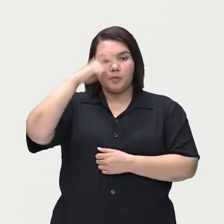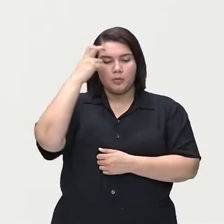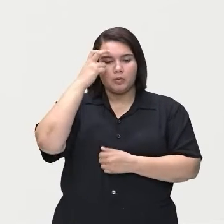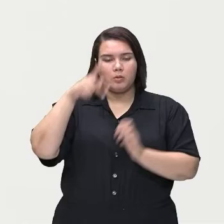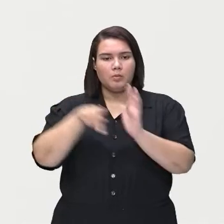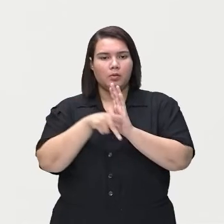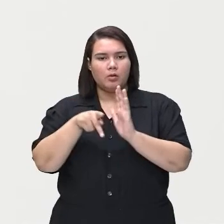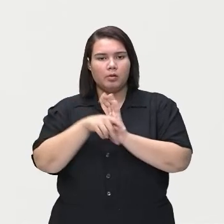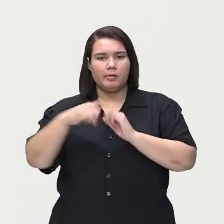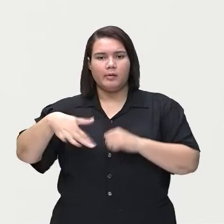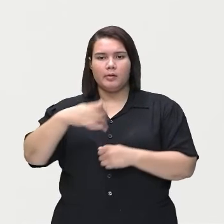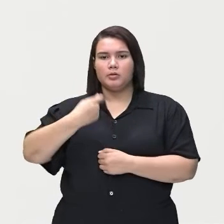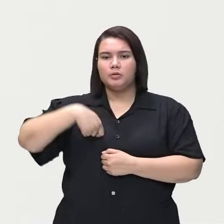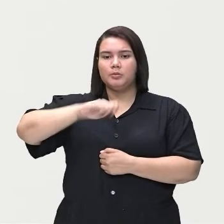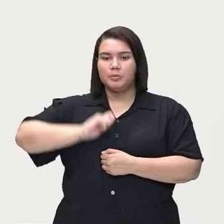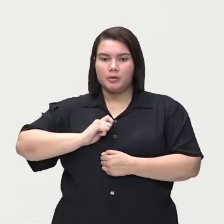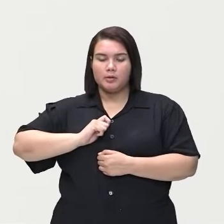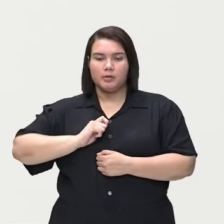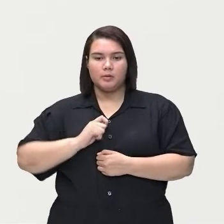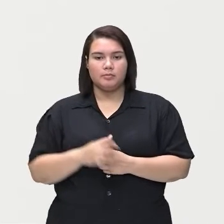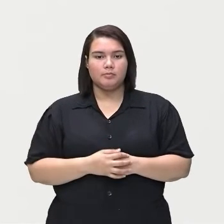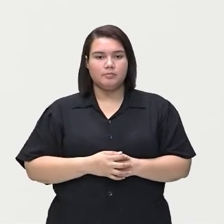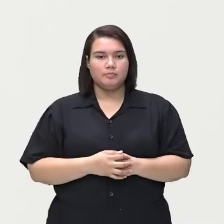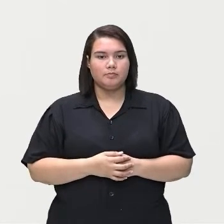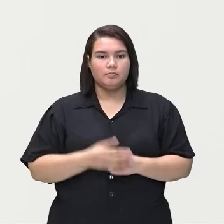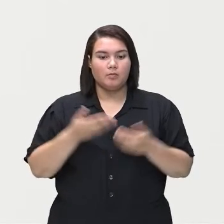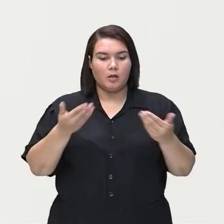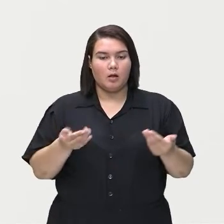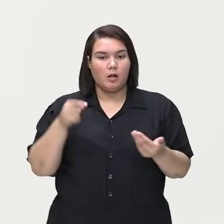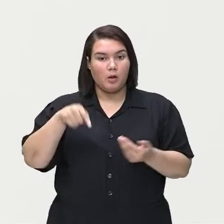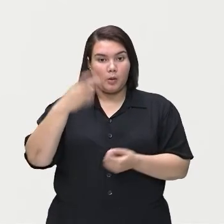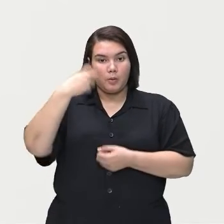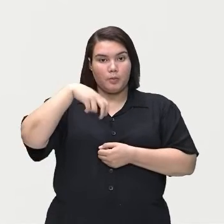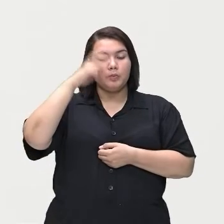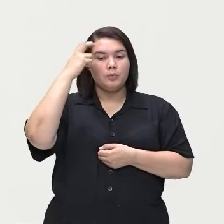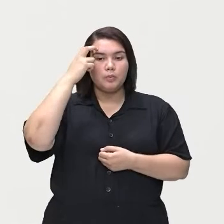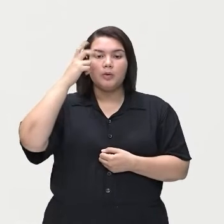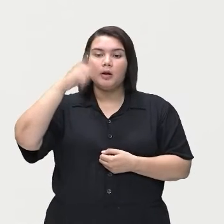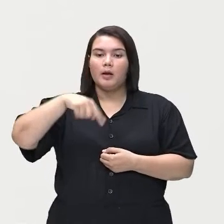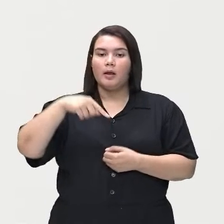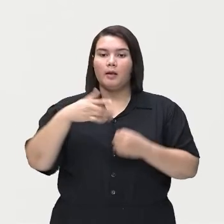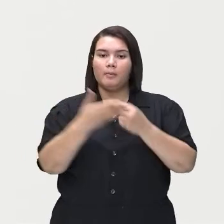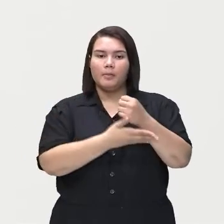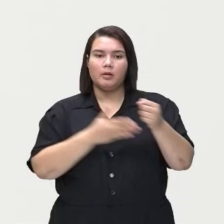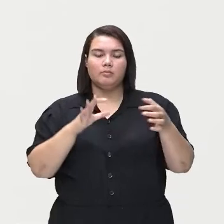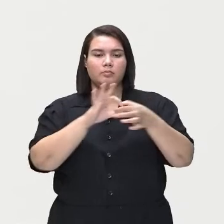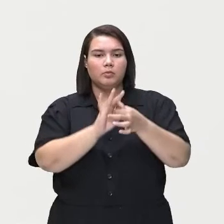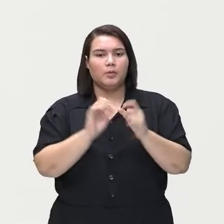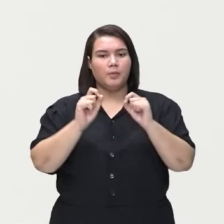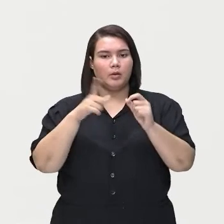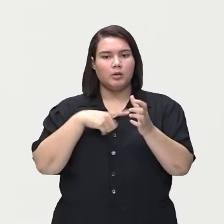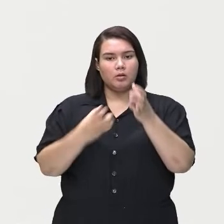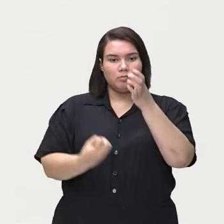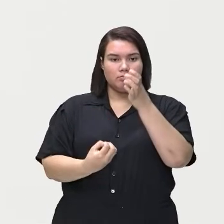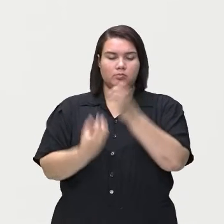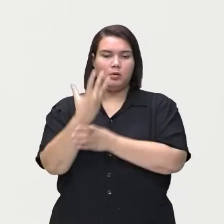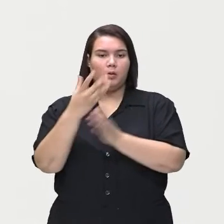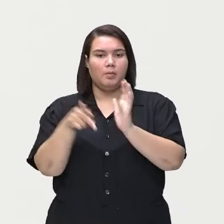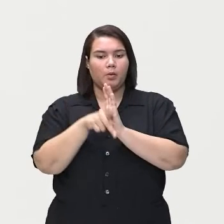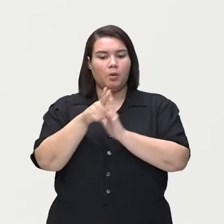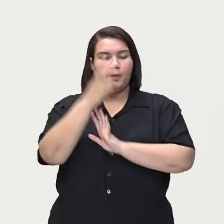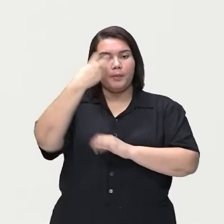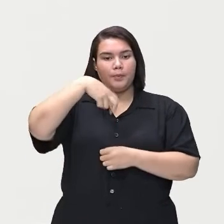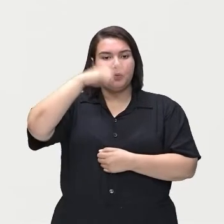no mundo espanhol, ó. O legado da cultura grego-romana é a base sobre a qual se constrói o tecido